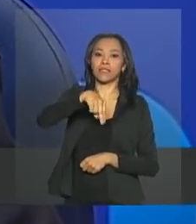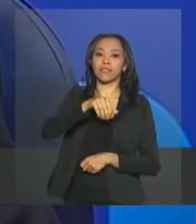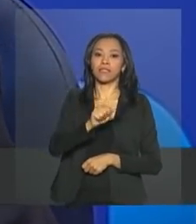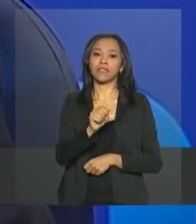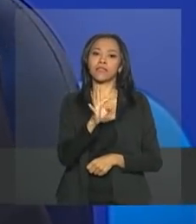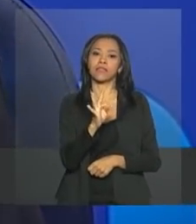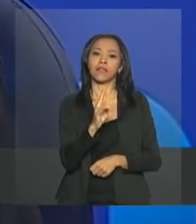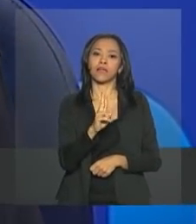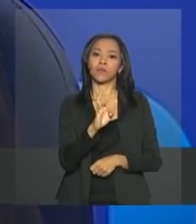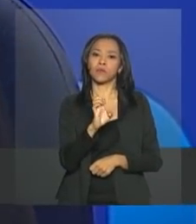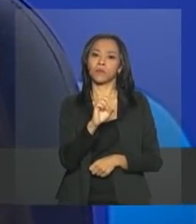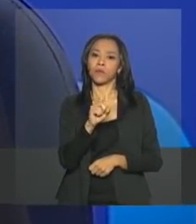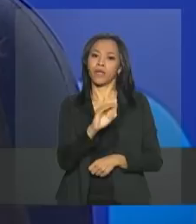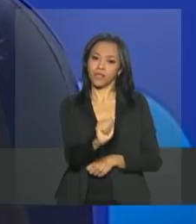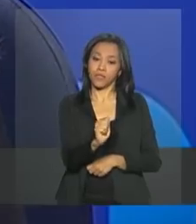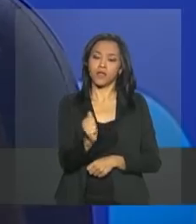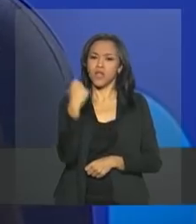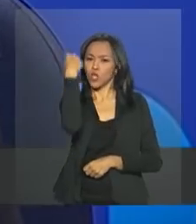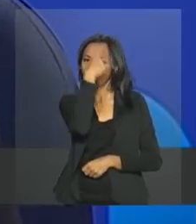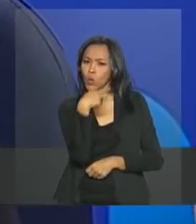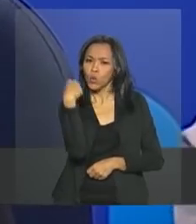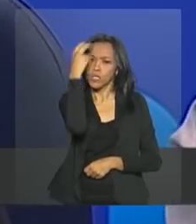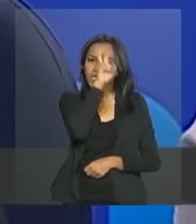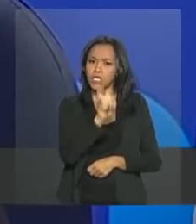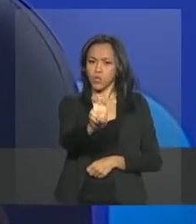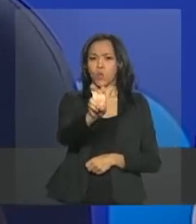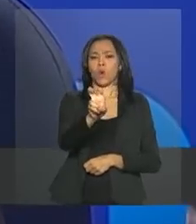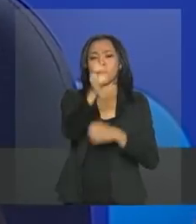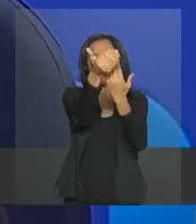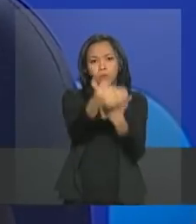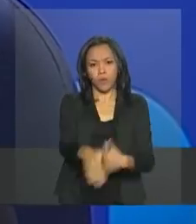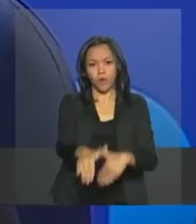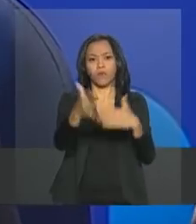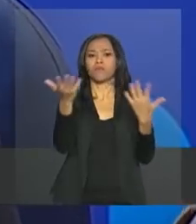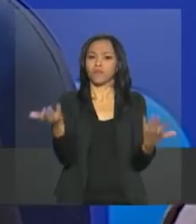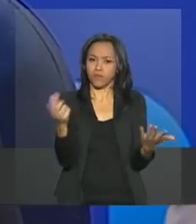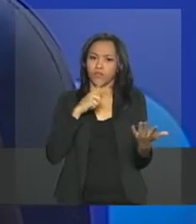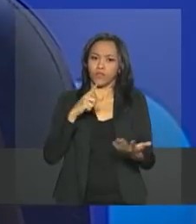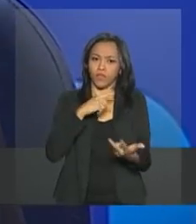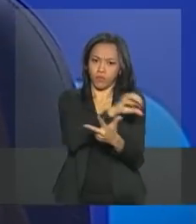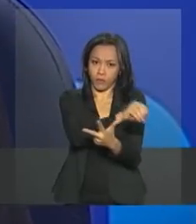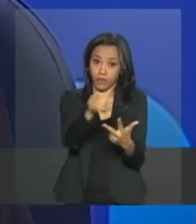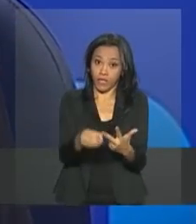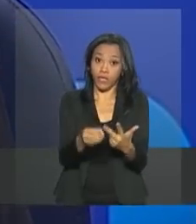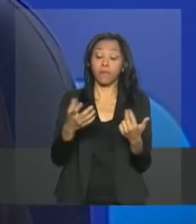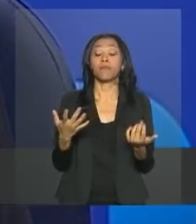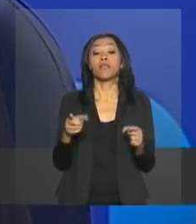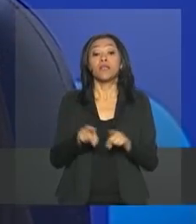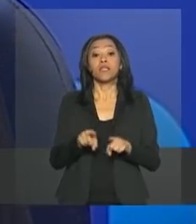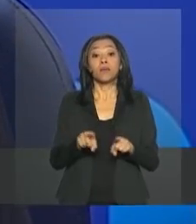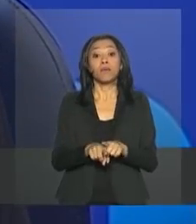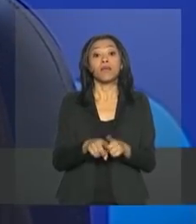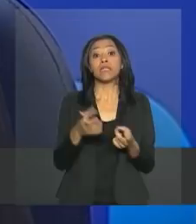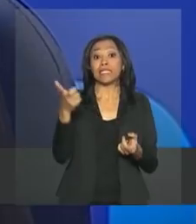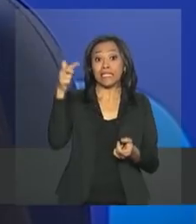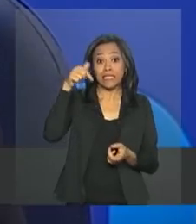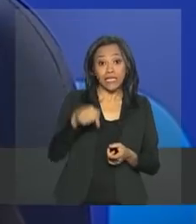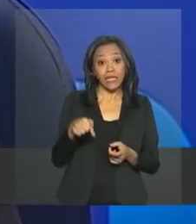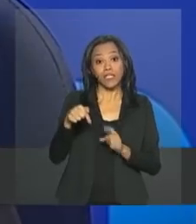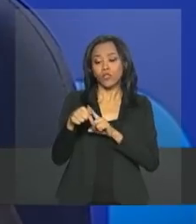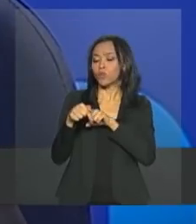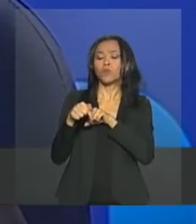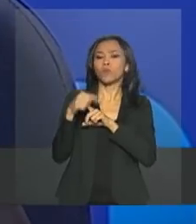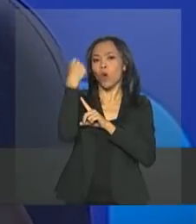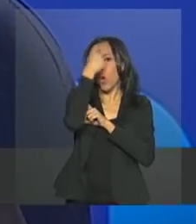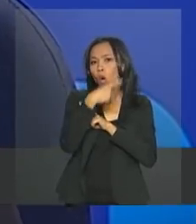tivemos duração de 5 horas para as provas que nós chamamos irregulares e de sete horas de duração traz